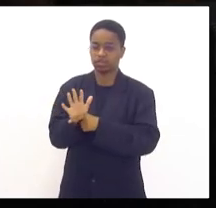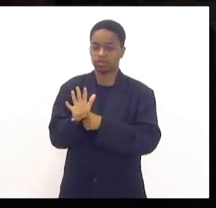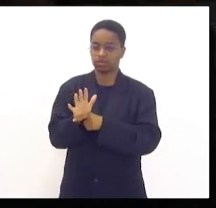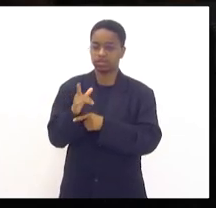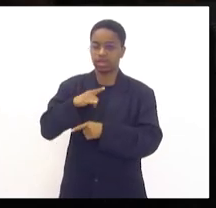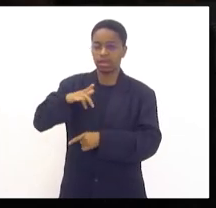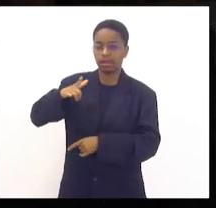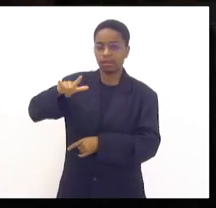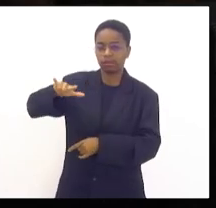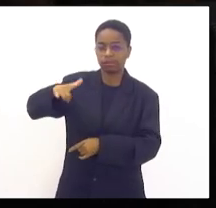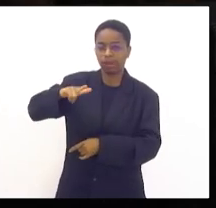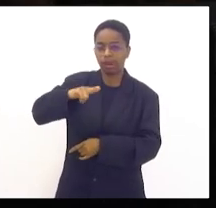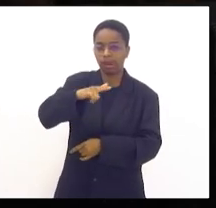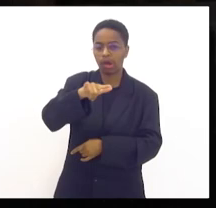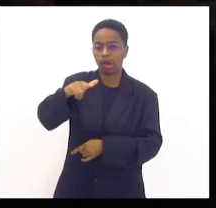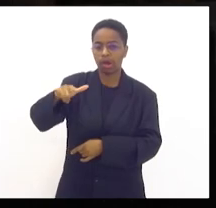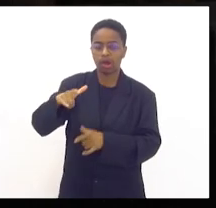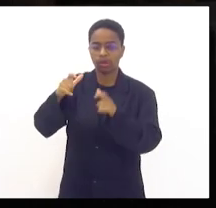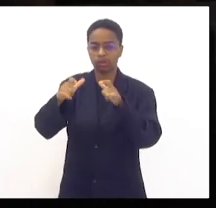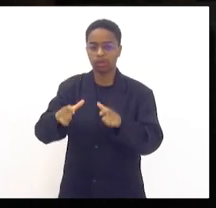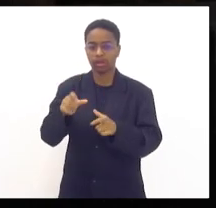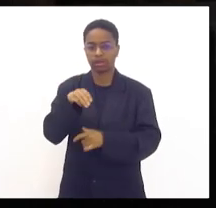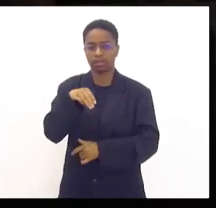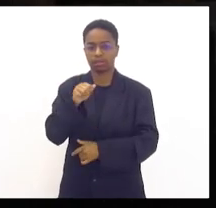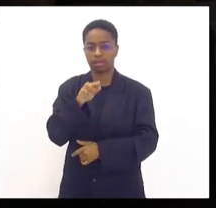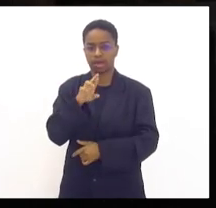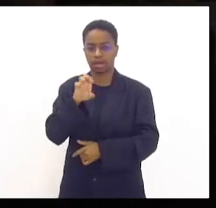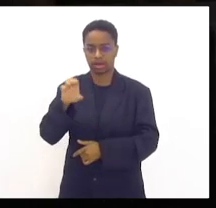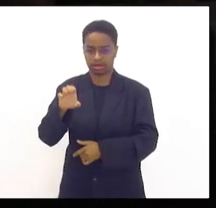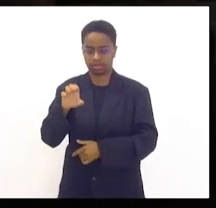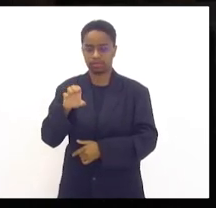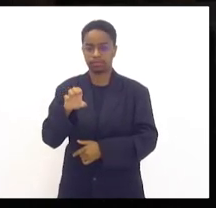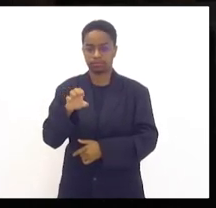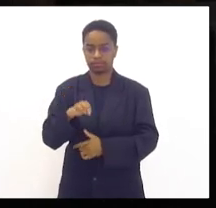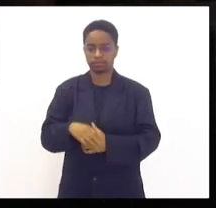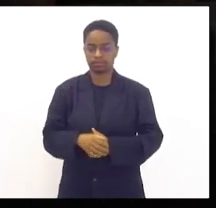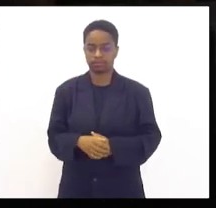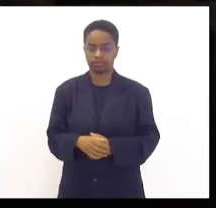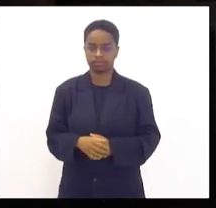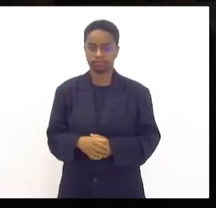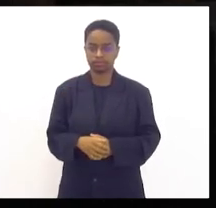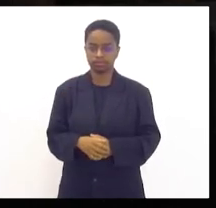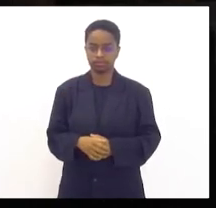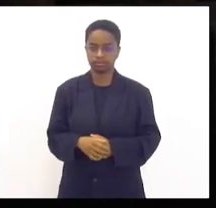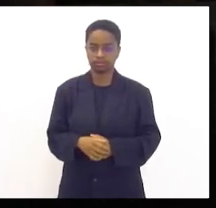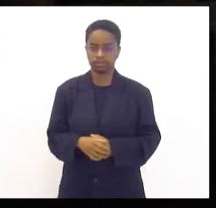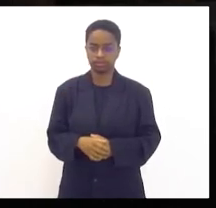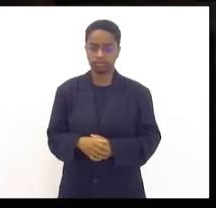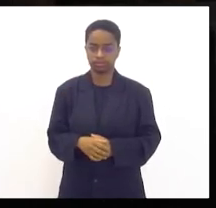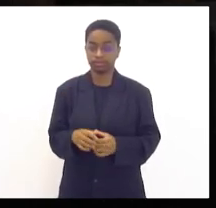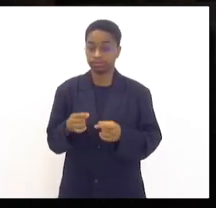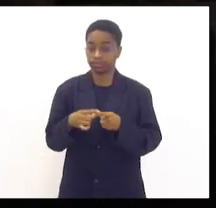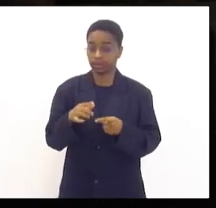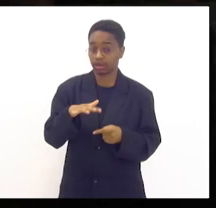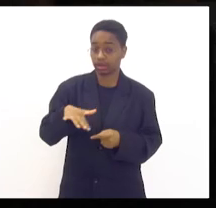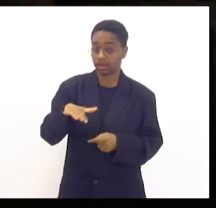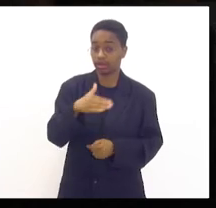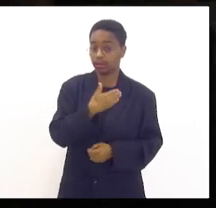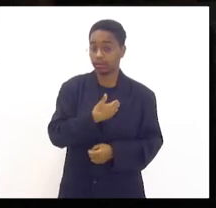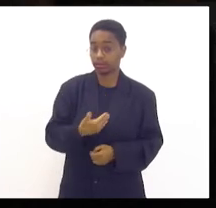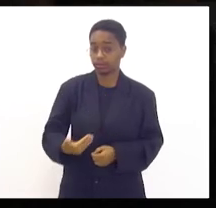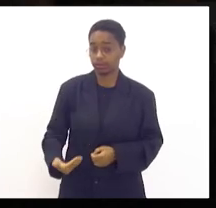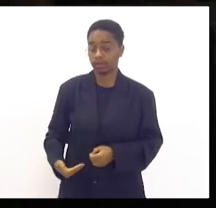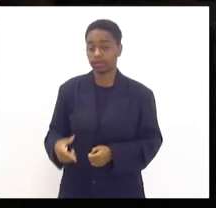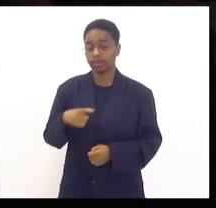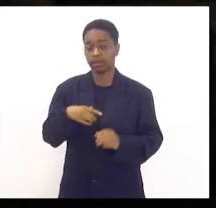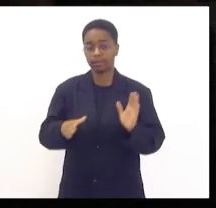drone na maré, onde, em espaço público, os